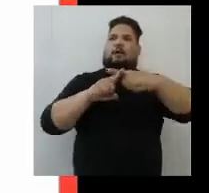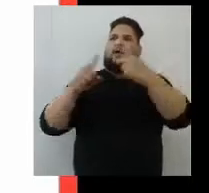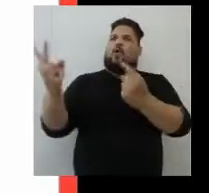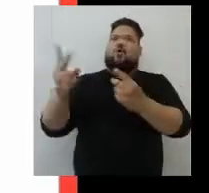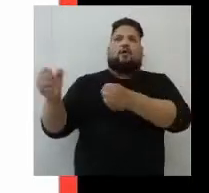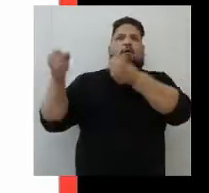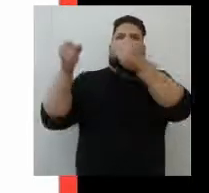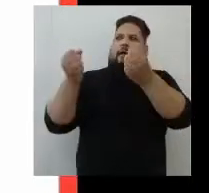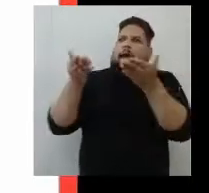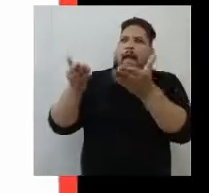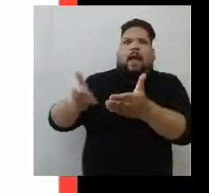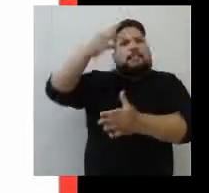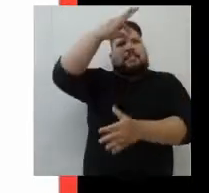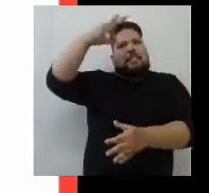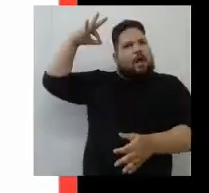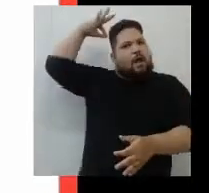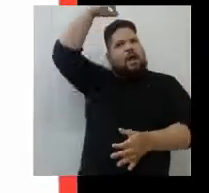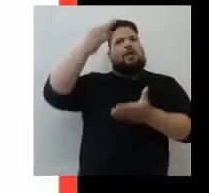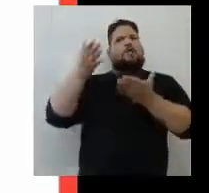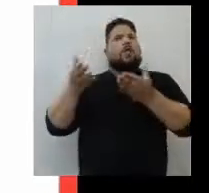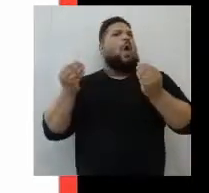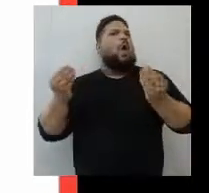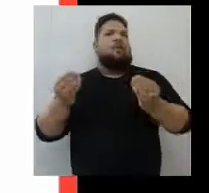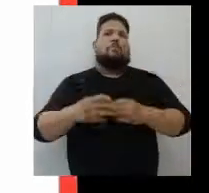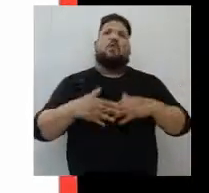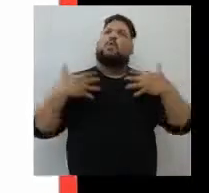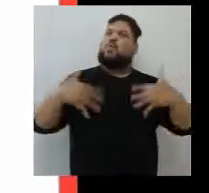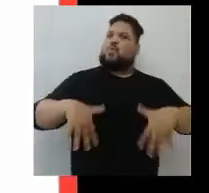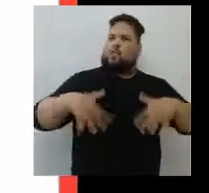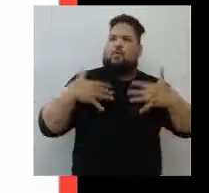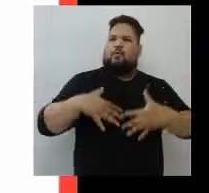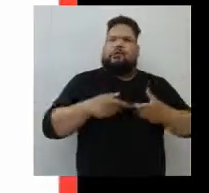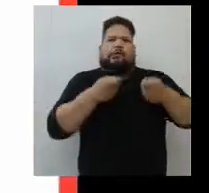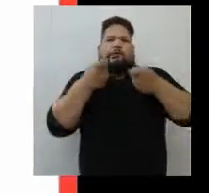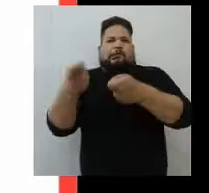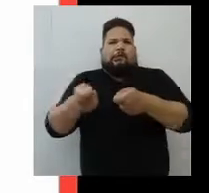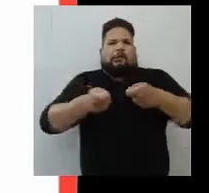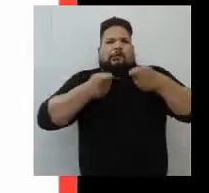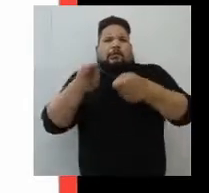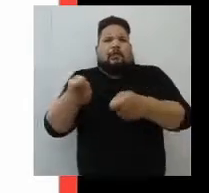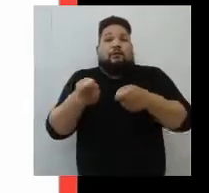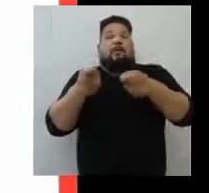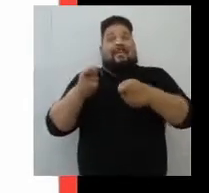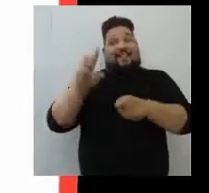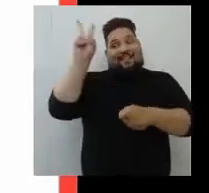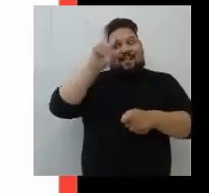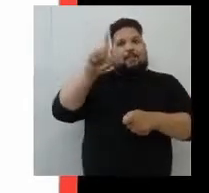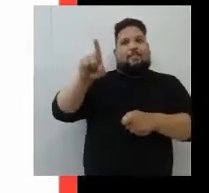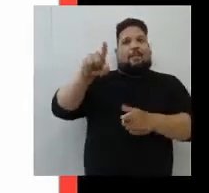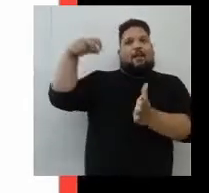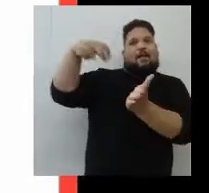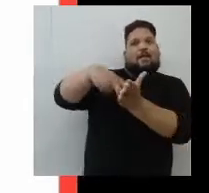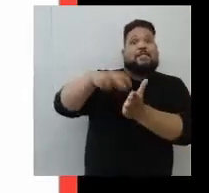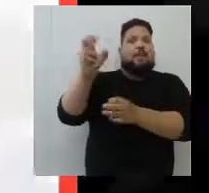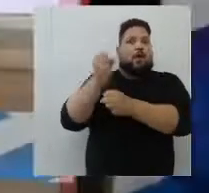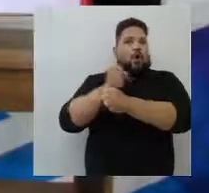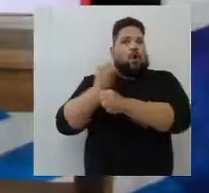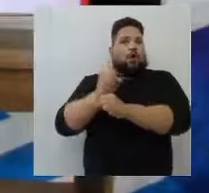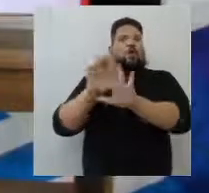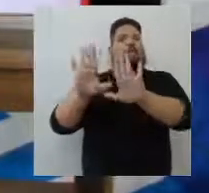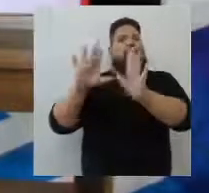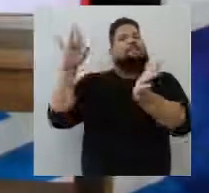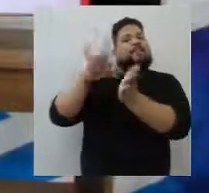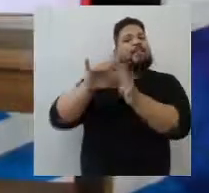homens santos. A pressão vai ser tão grande que dos 5 anos de condenação, esses bispos vão cumprir